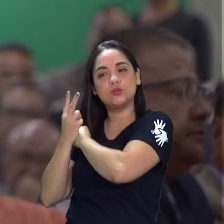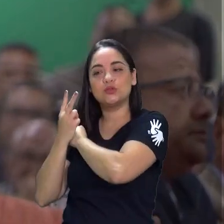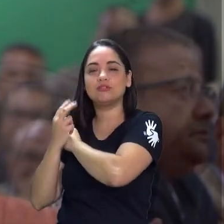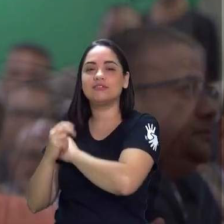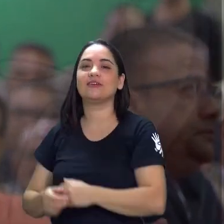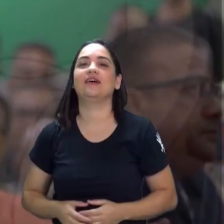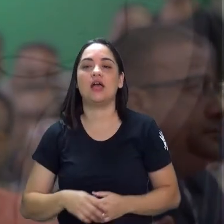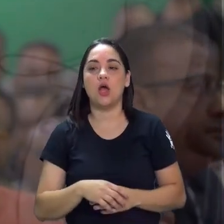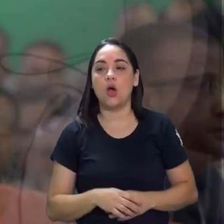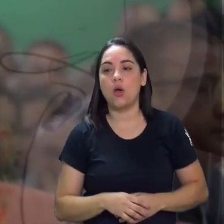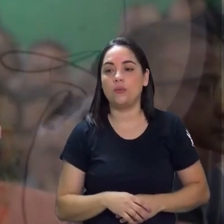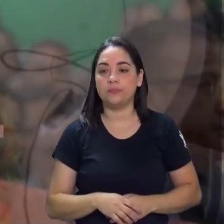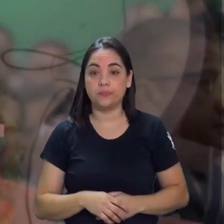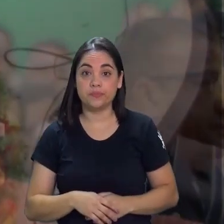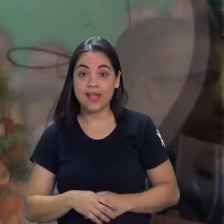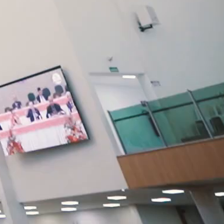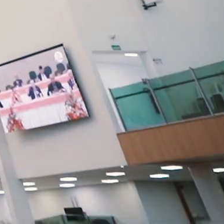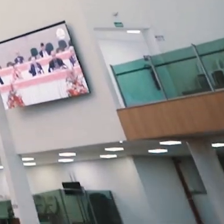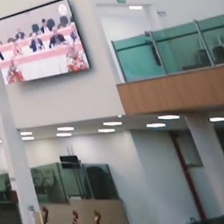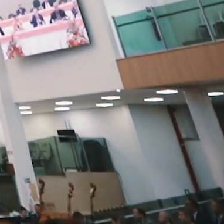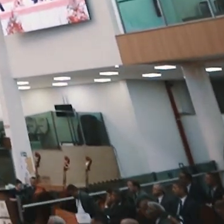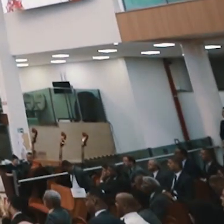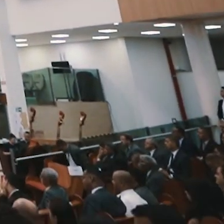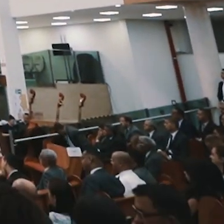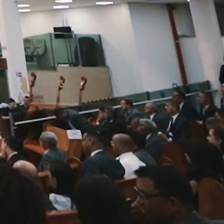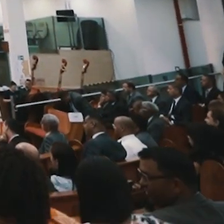agora, é mudar de endereço, daqui para Canaã.